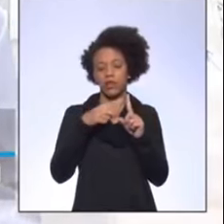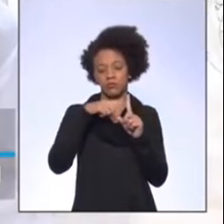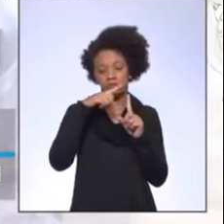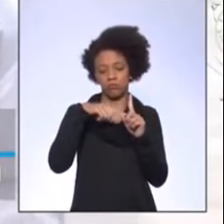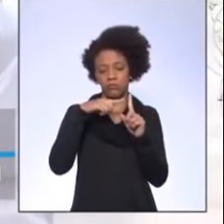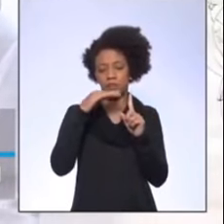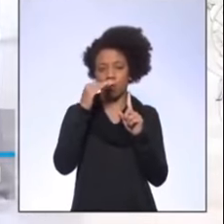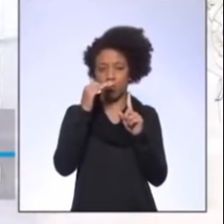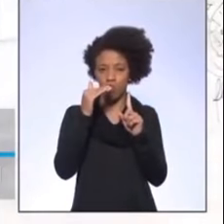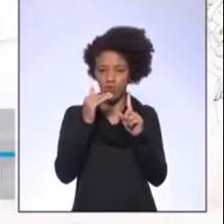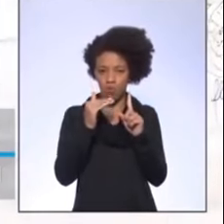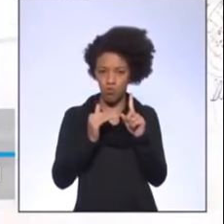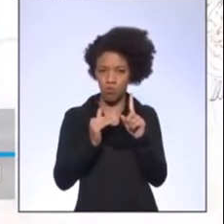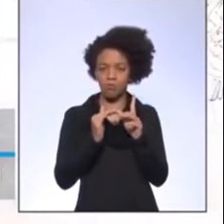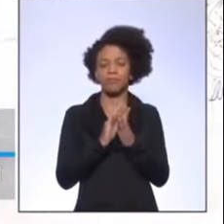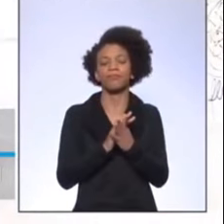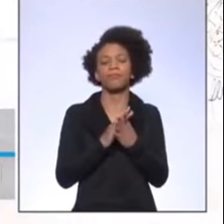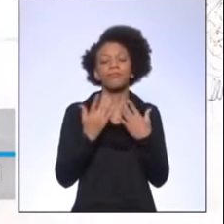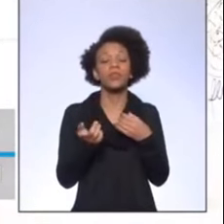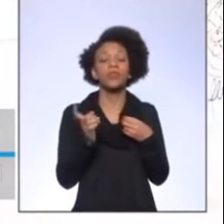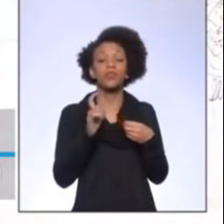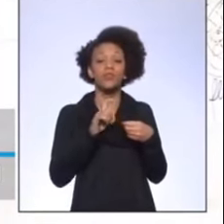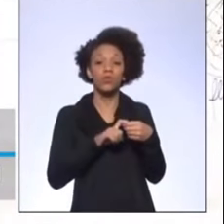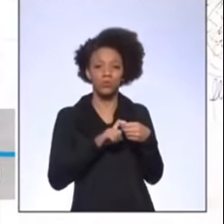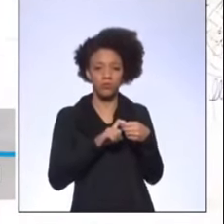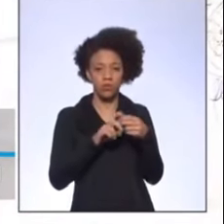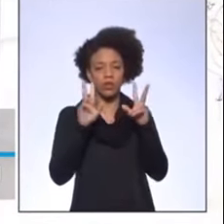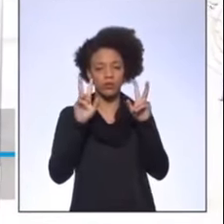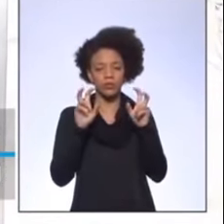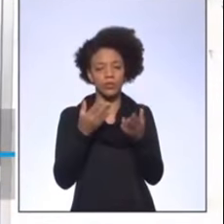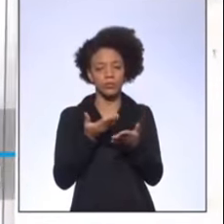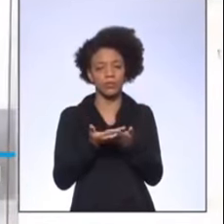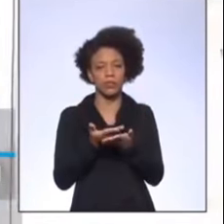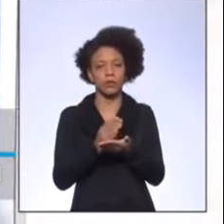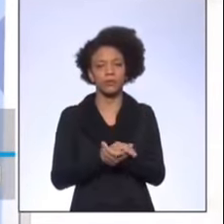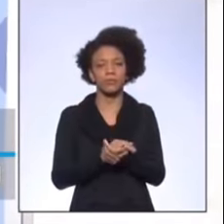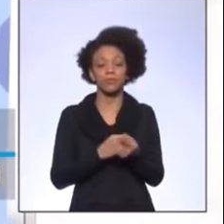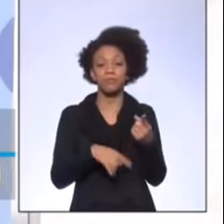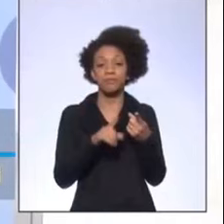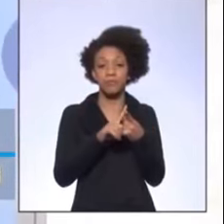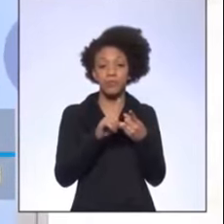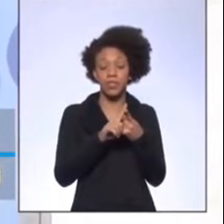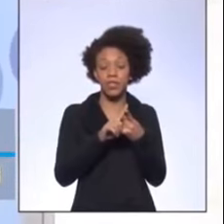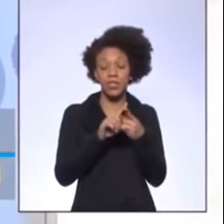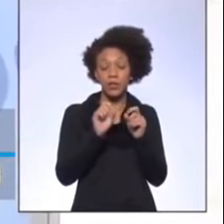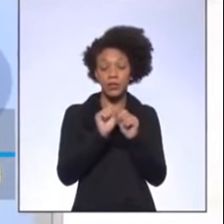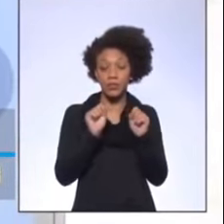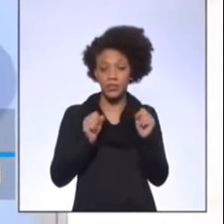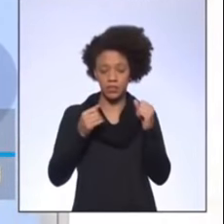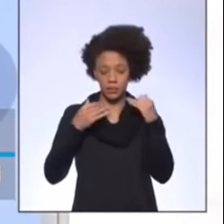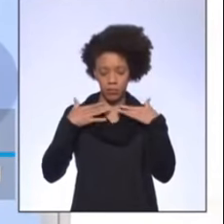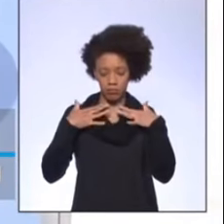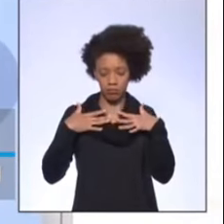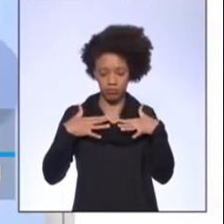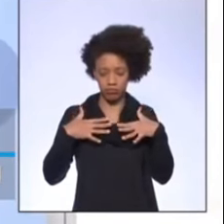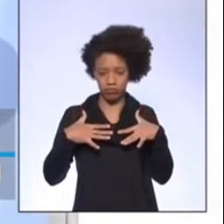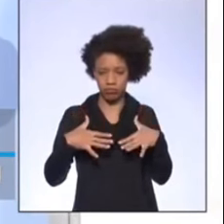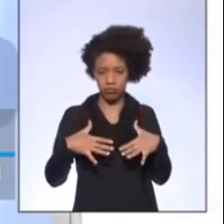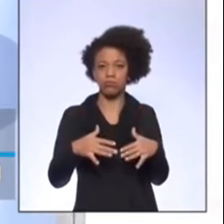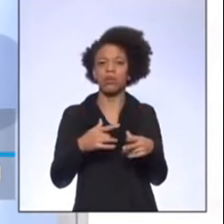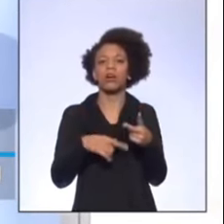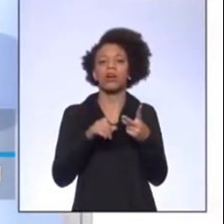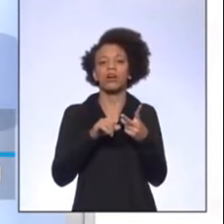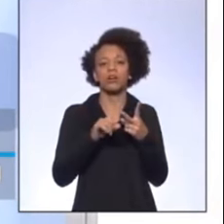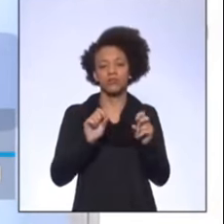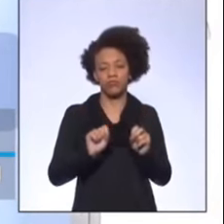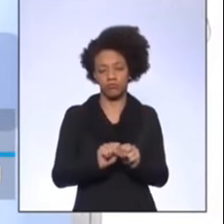bom? Mas vamos voltar aqui ao assunto da aula. Então já falamos do sistema circulatório. E sim, o sistema de defesa está ligado ao